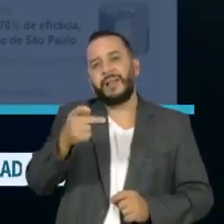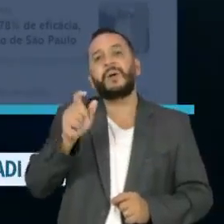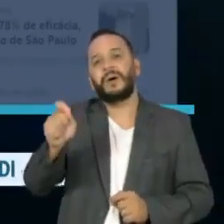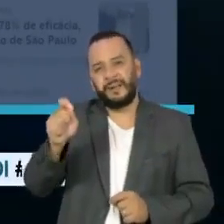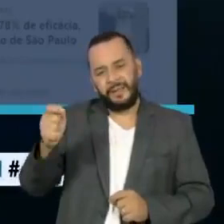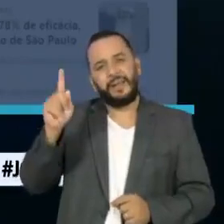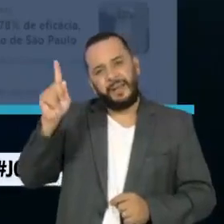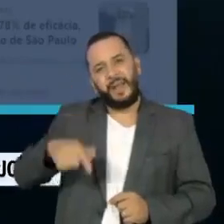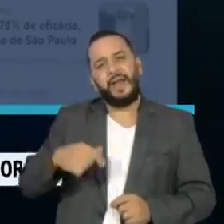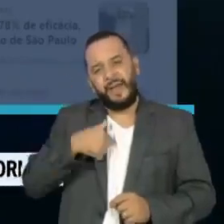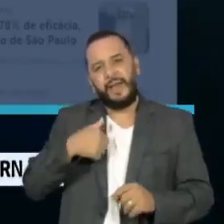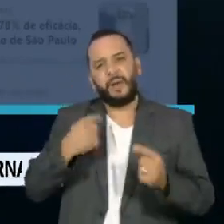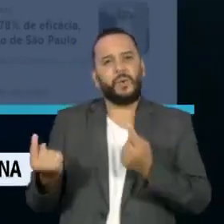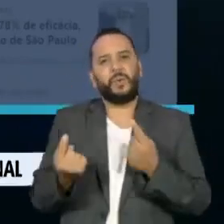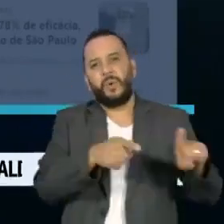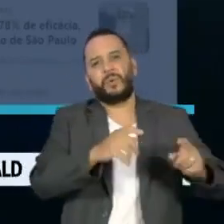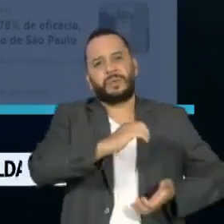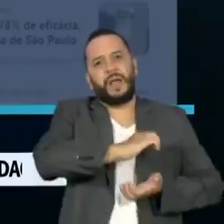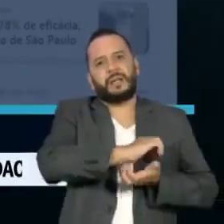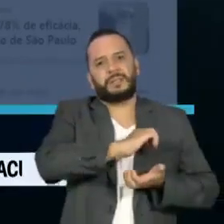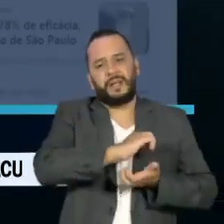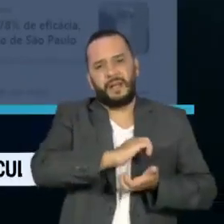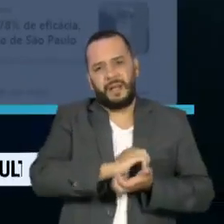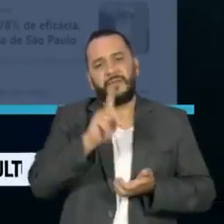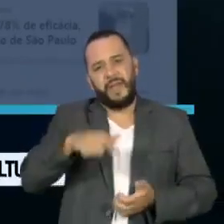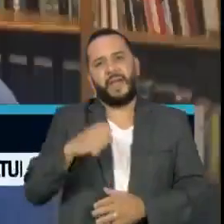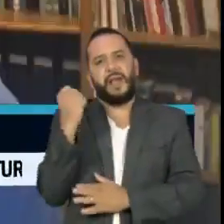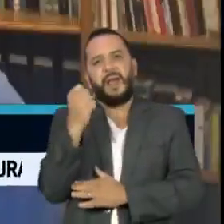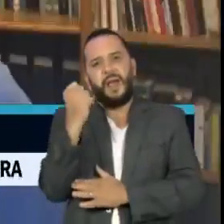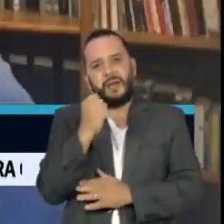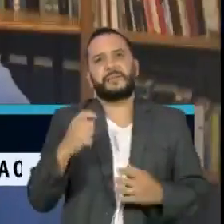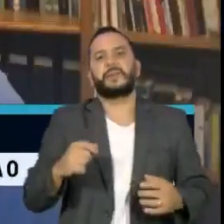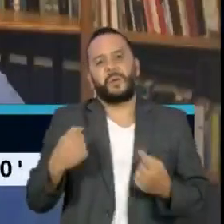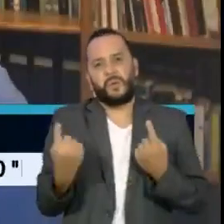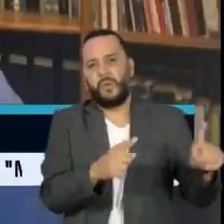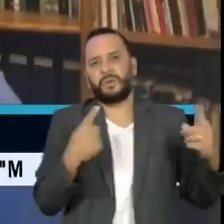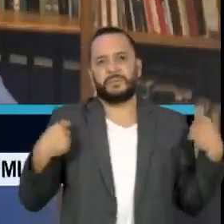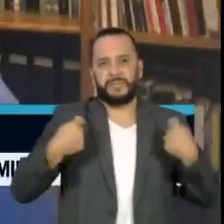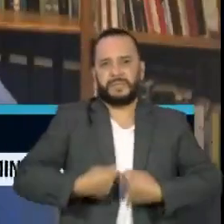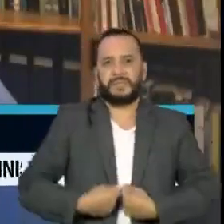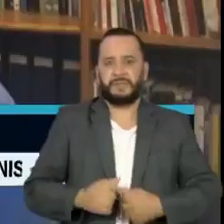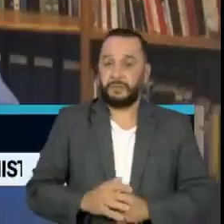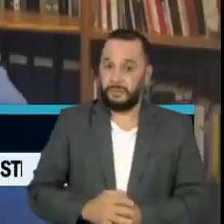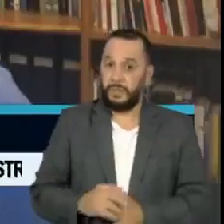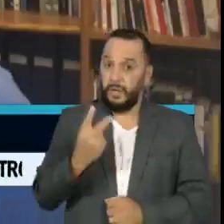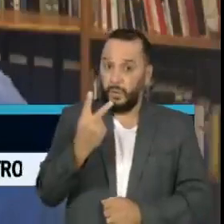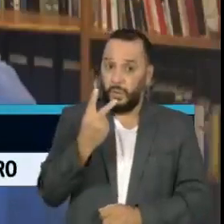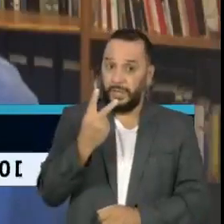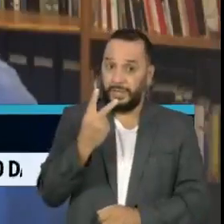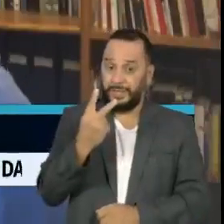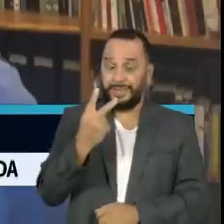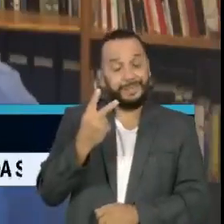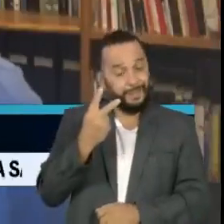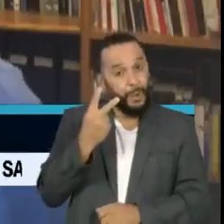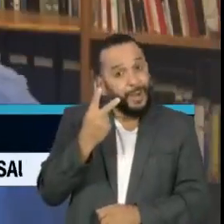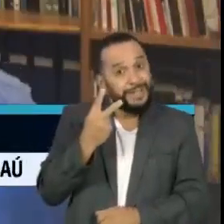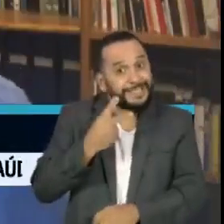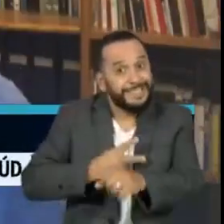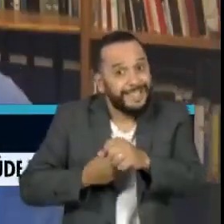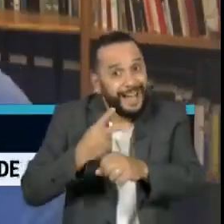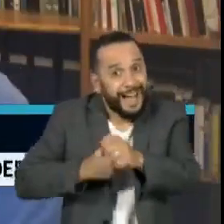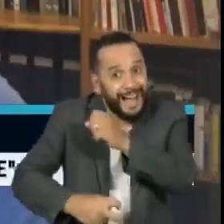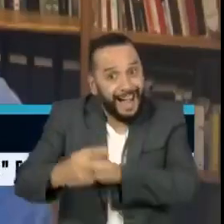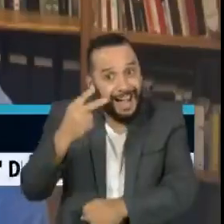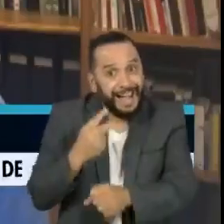direto e gravíssimo ao Tribunal Superior Eleitoral e seus ministros. Com 2 anos de antecedência, Bolsonaro anuncia que,